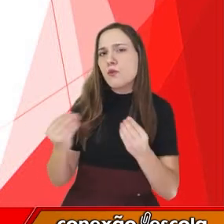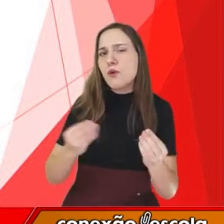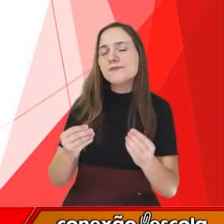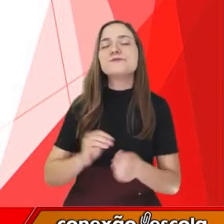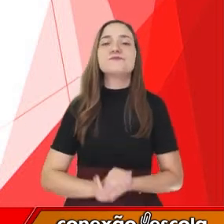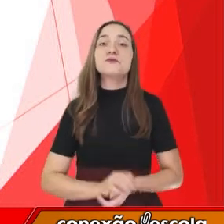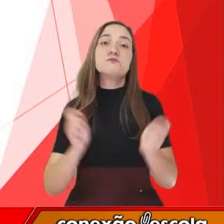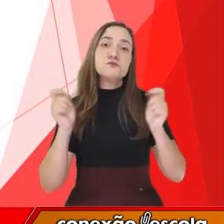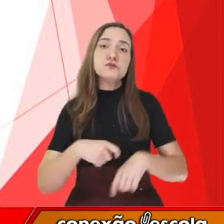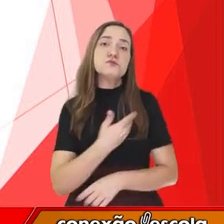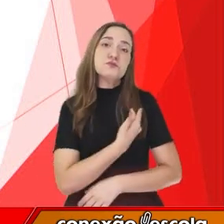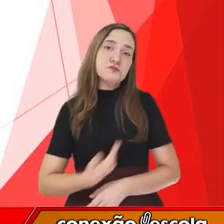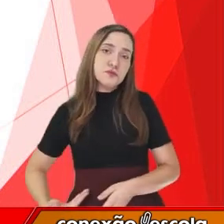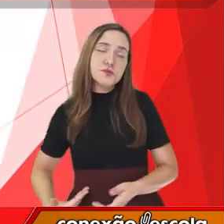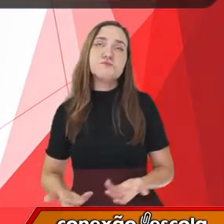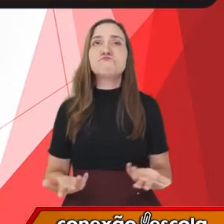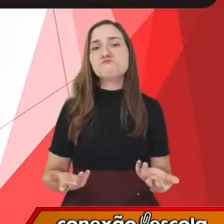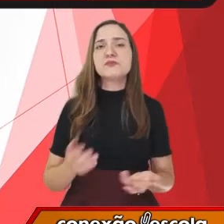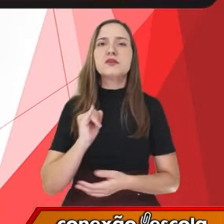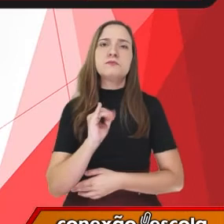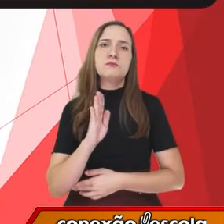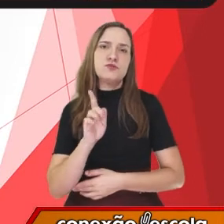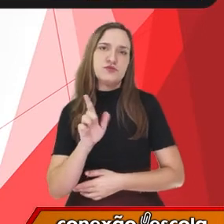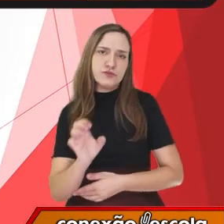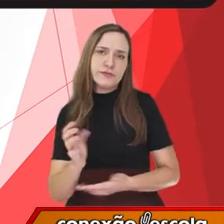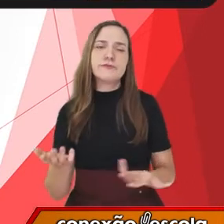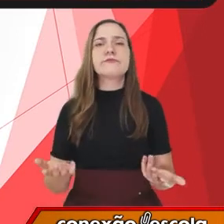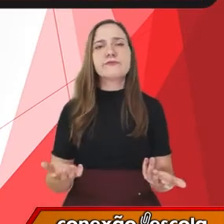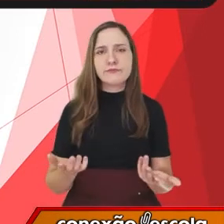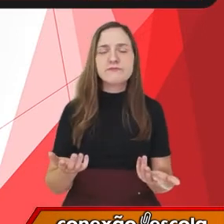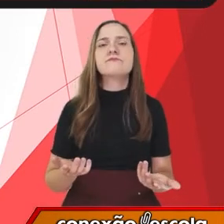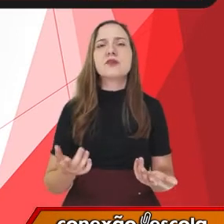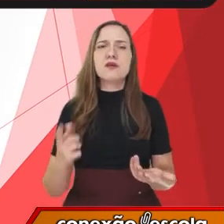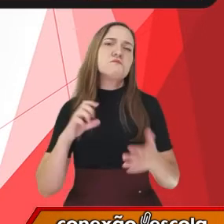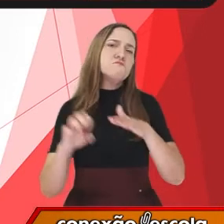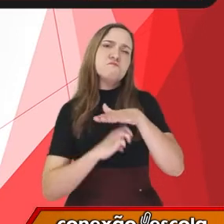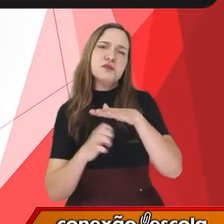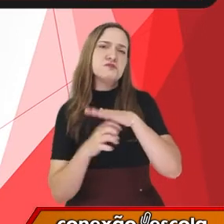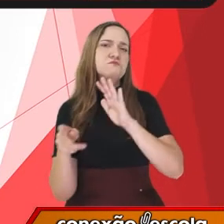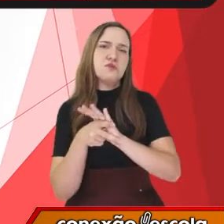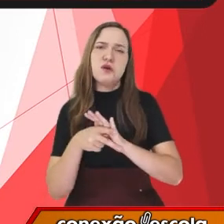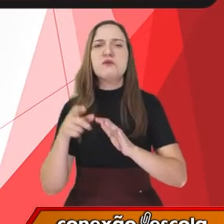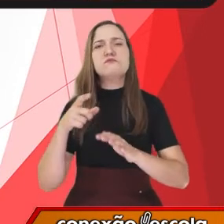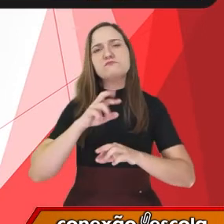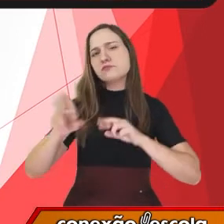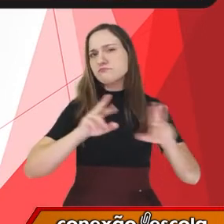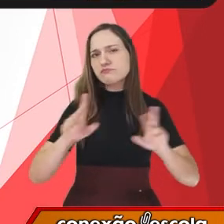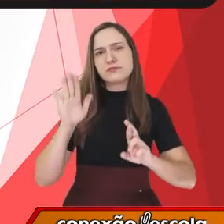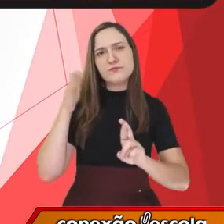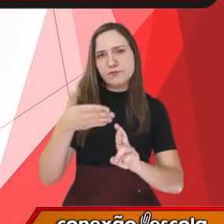que podem ser do governo, do IBGE, de uma determinada empresa, entre